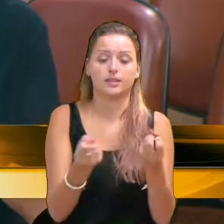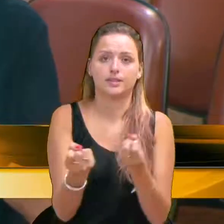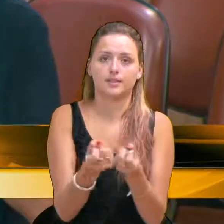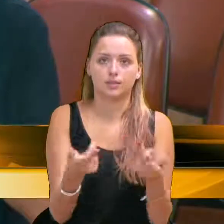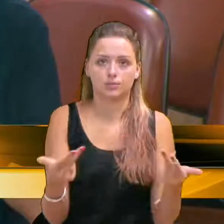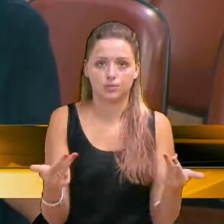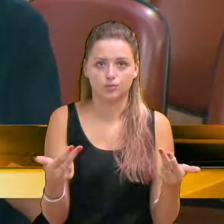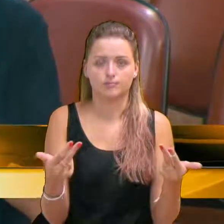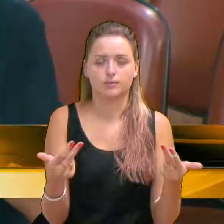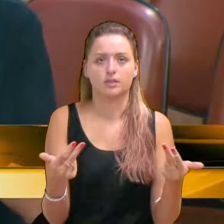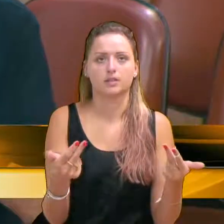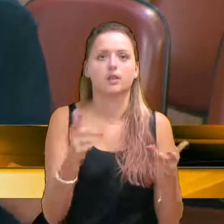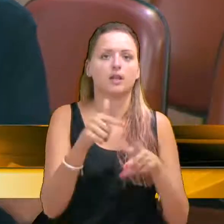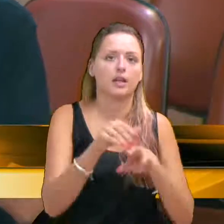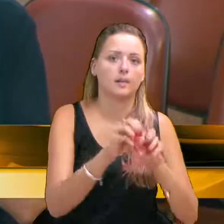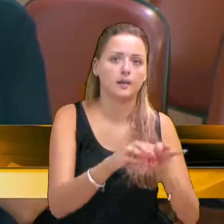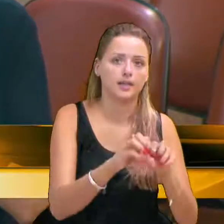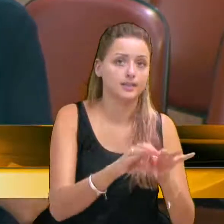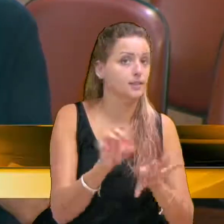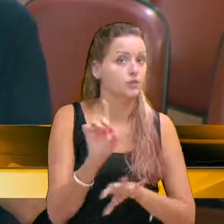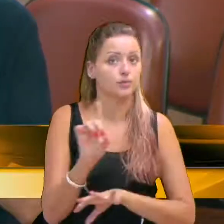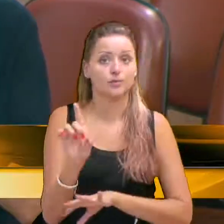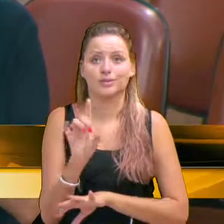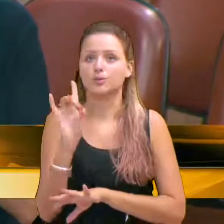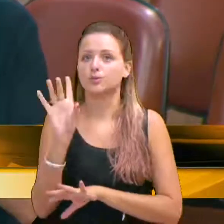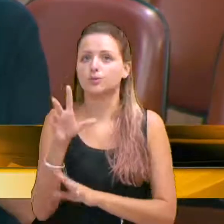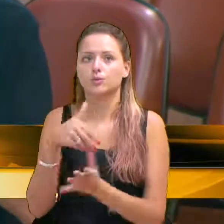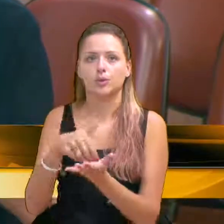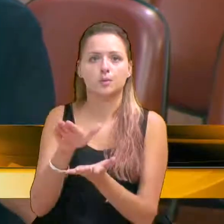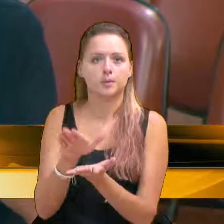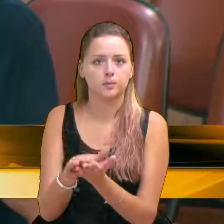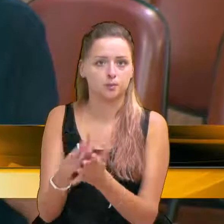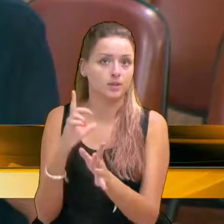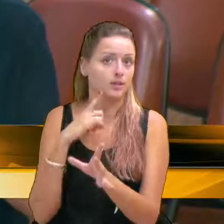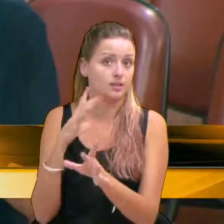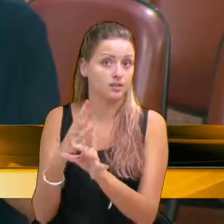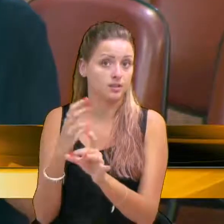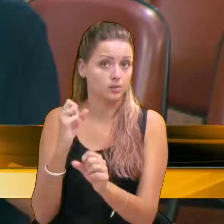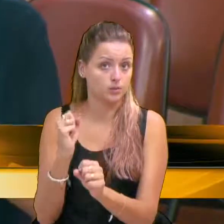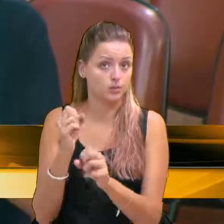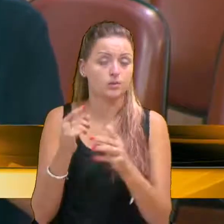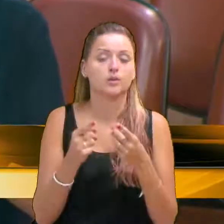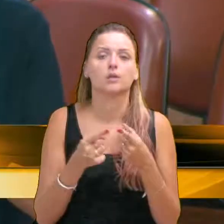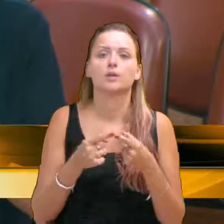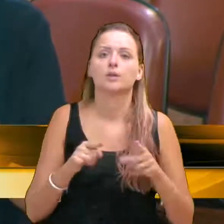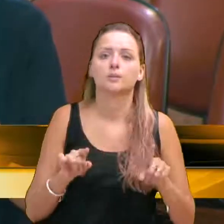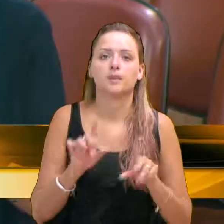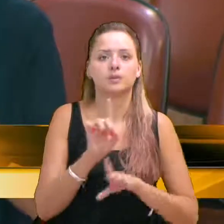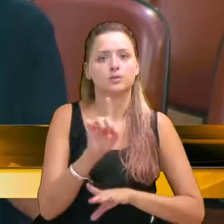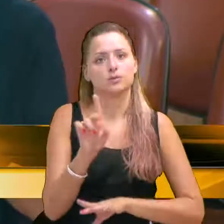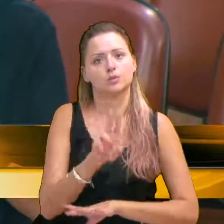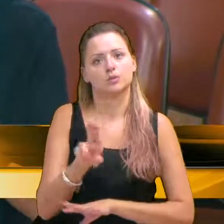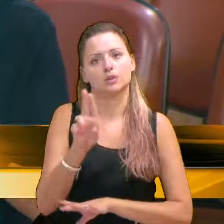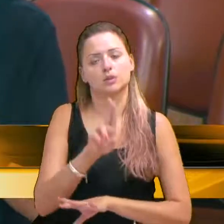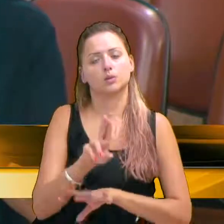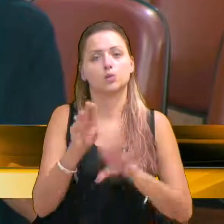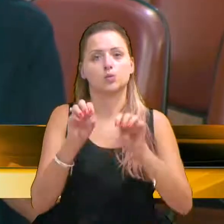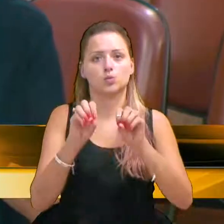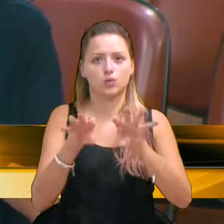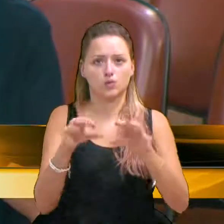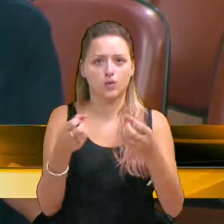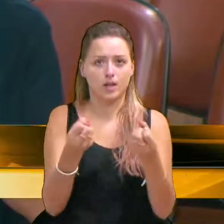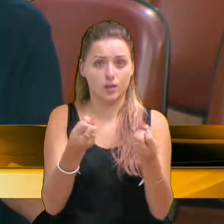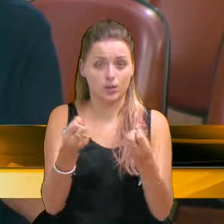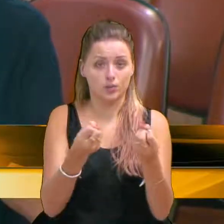ela educativa e não somente para fins arrecadatórios. Porém, a não utilização dos faróis